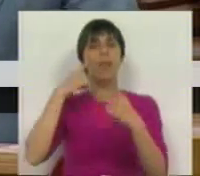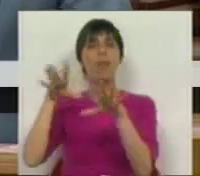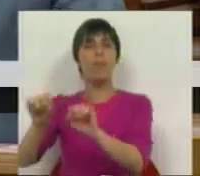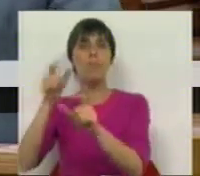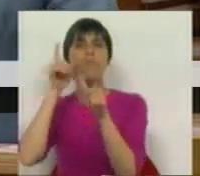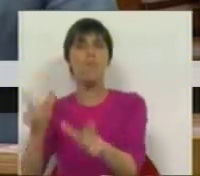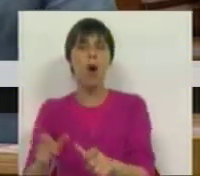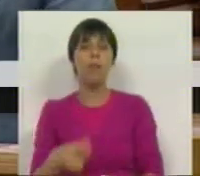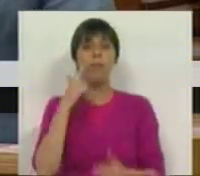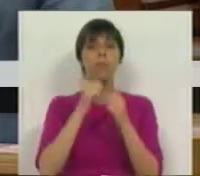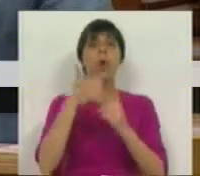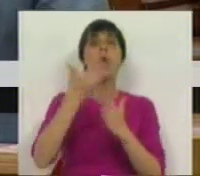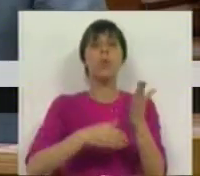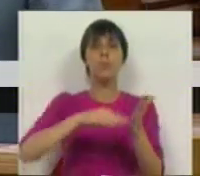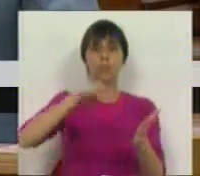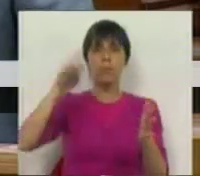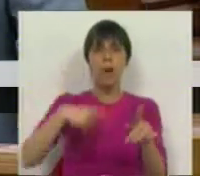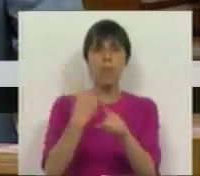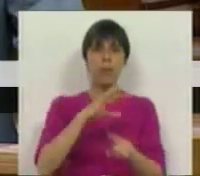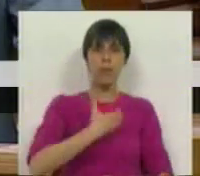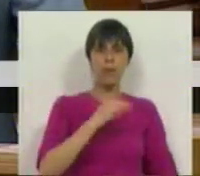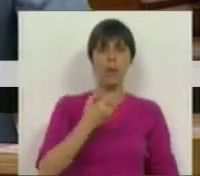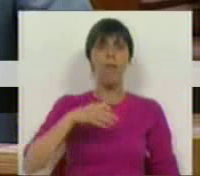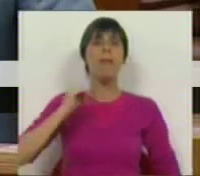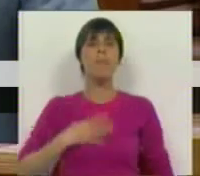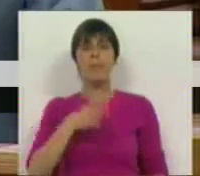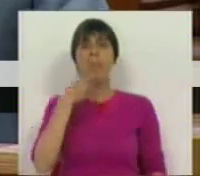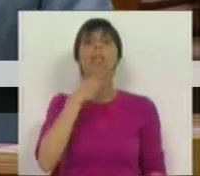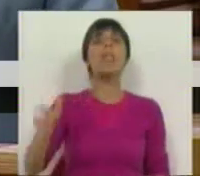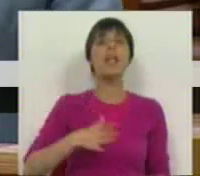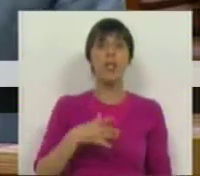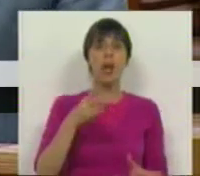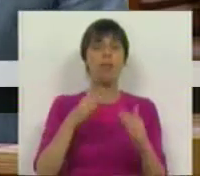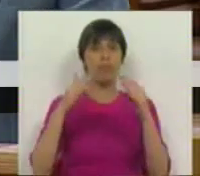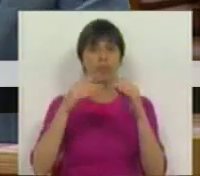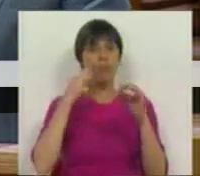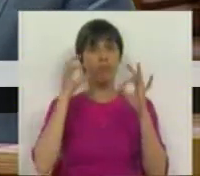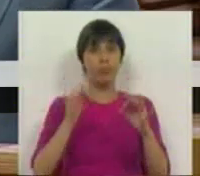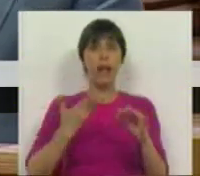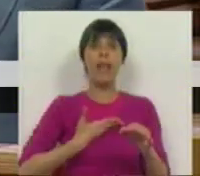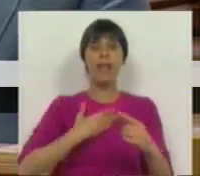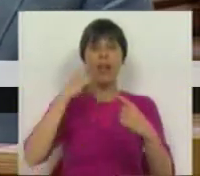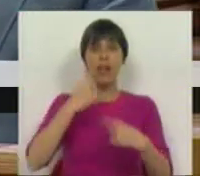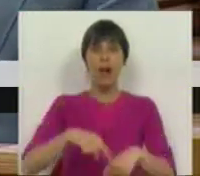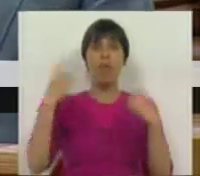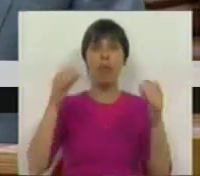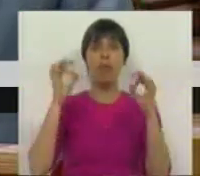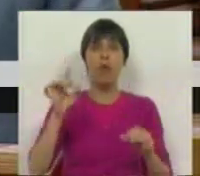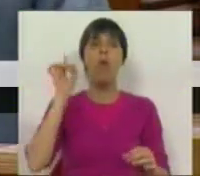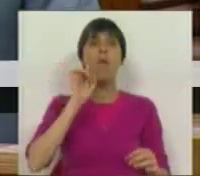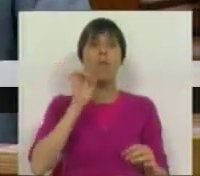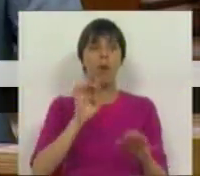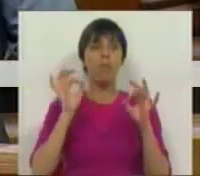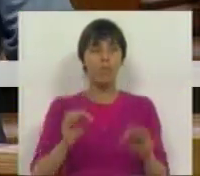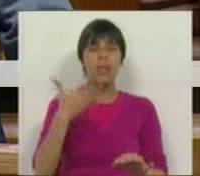pública. Vejamos o documento que também assinaram CDS e PSD. Diziam-nos que no pico da dívida pública, o valor